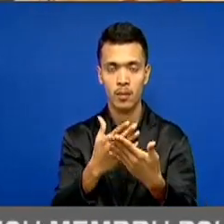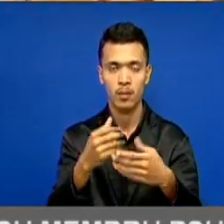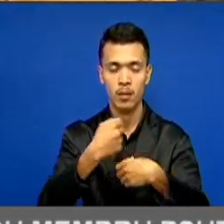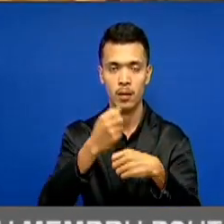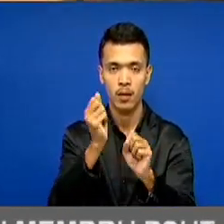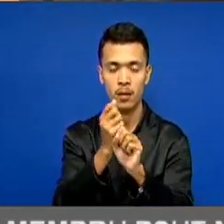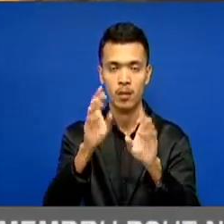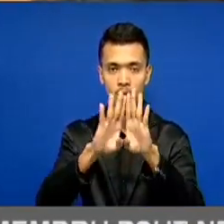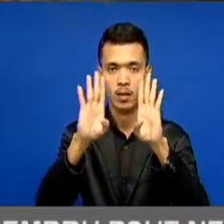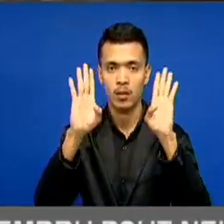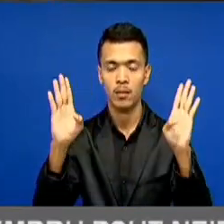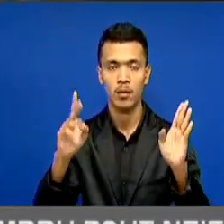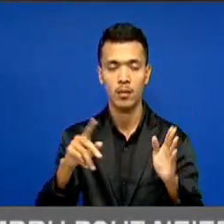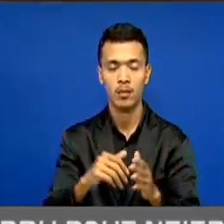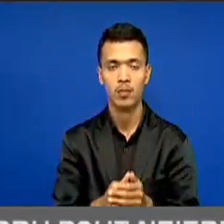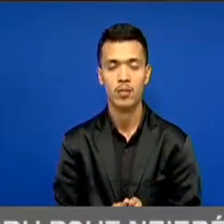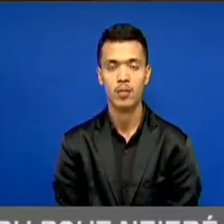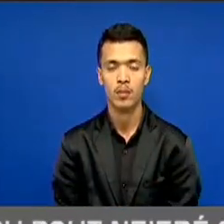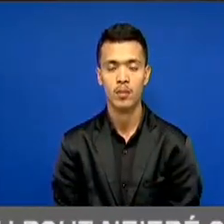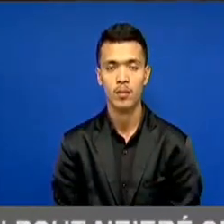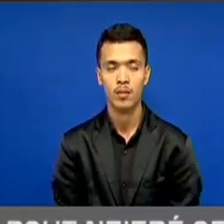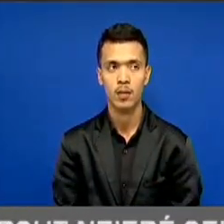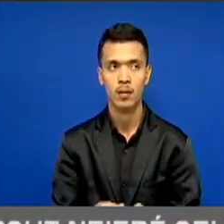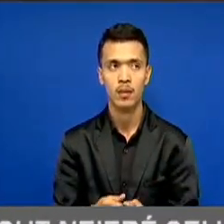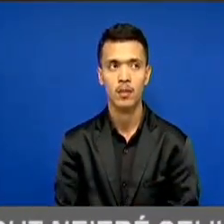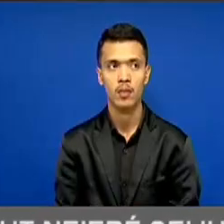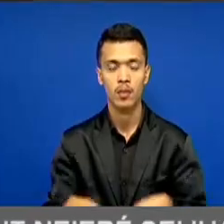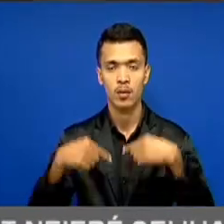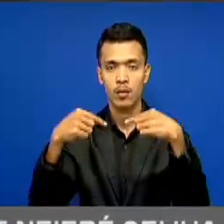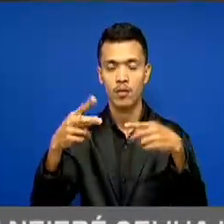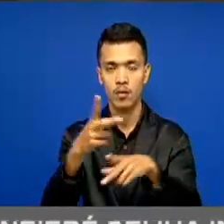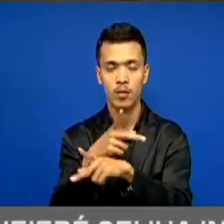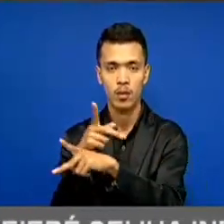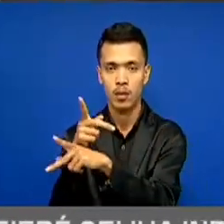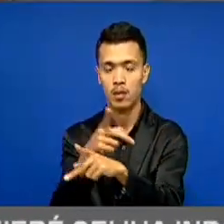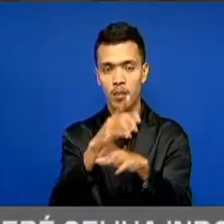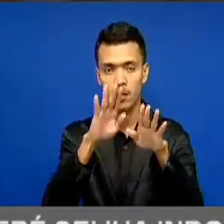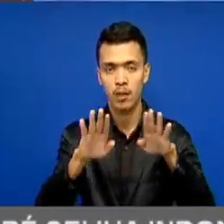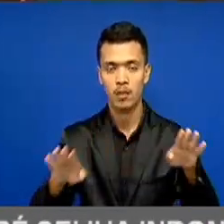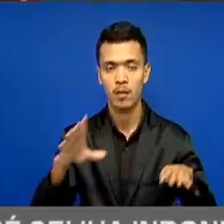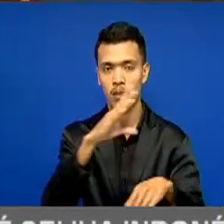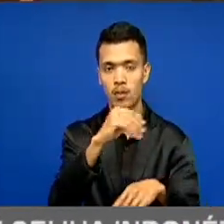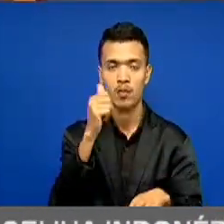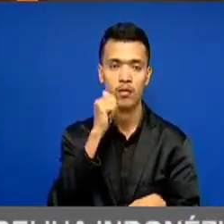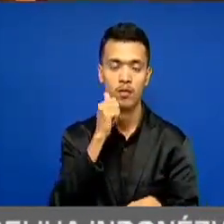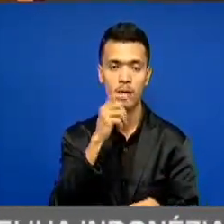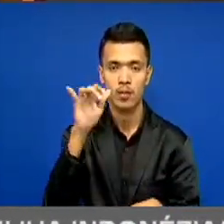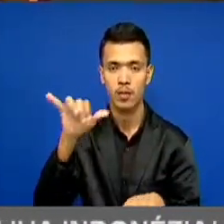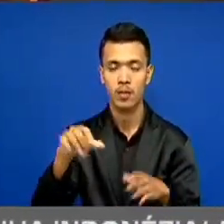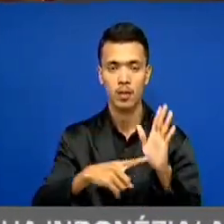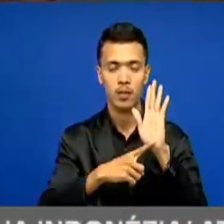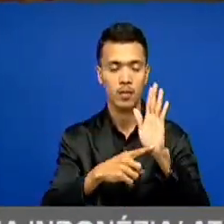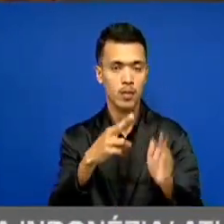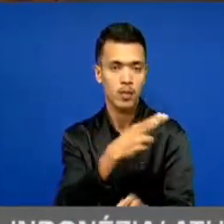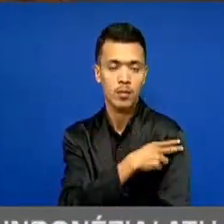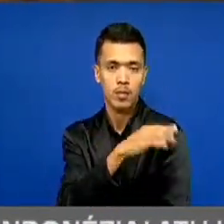de normas no procedimento operacionais gestão caso, onde for proteção balabaric no feto sirá. Representante UNICEF